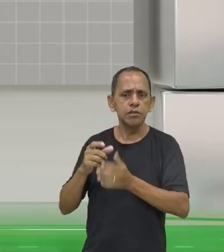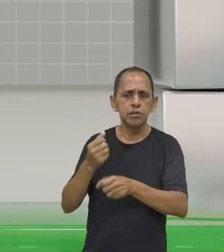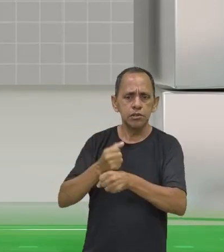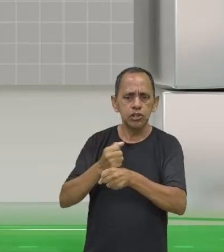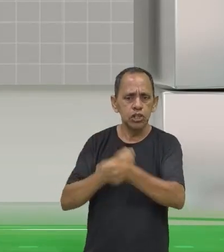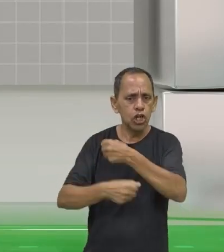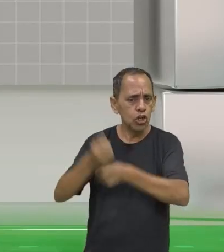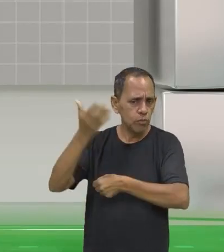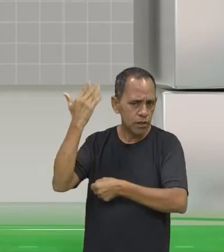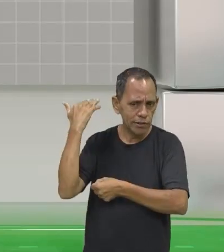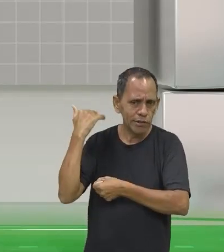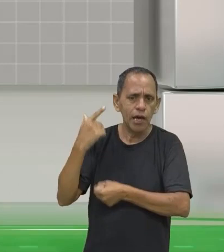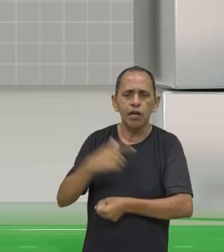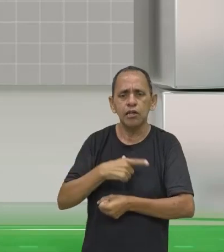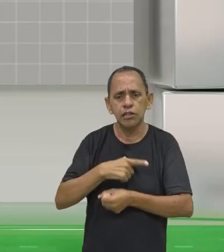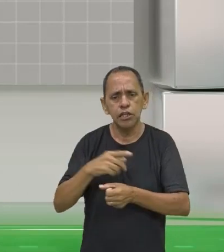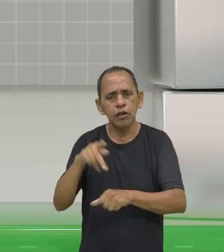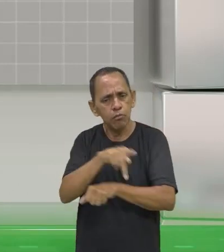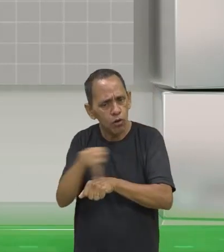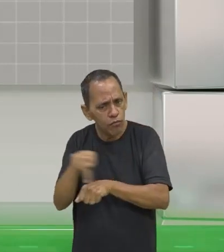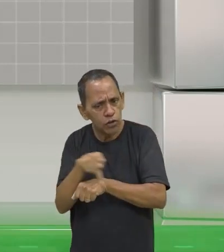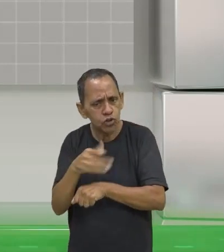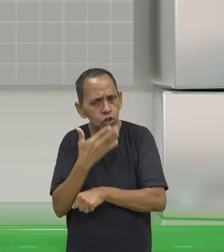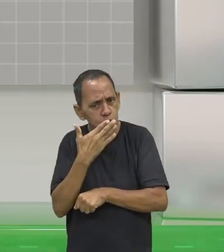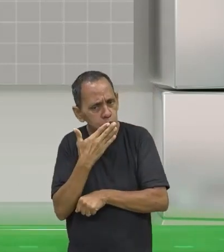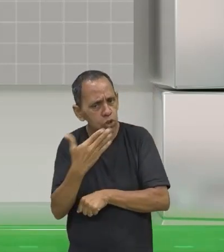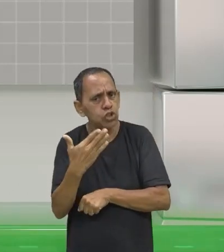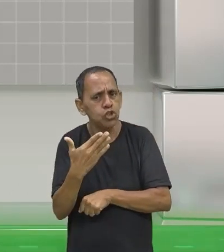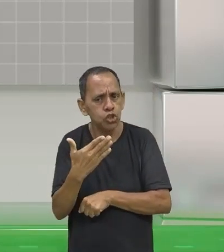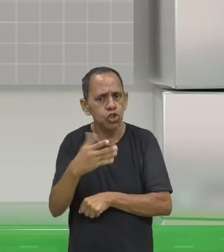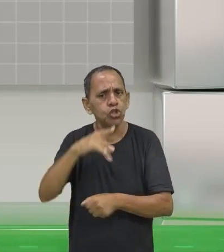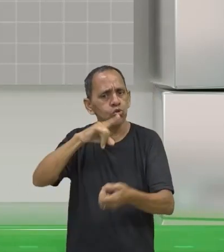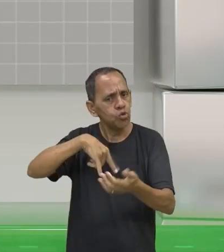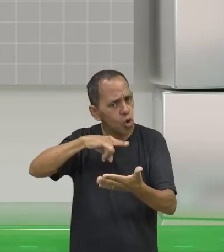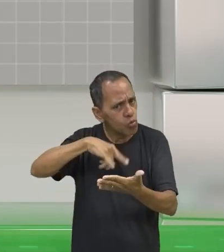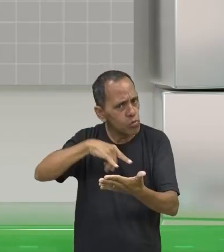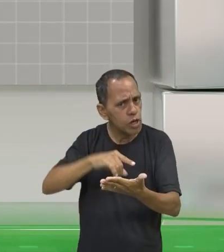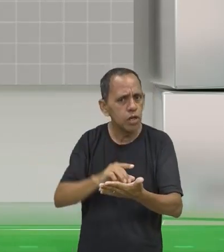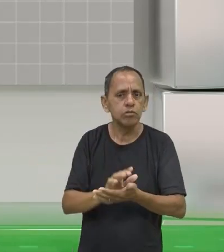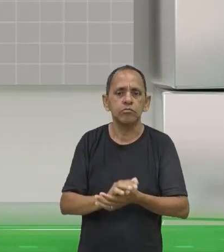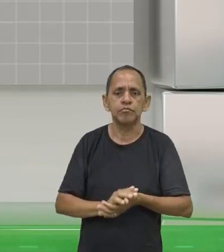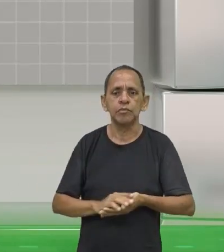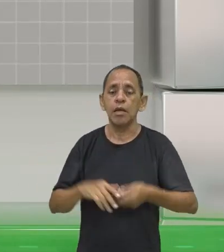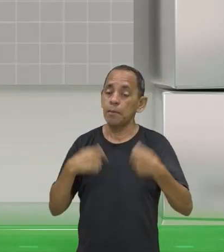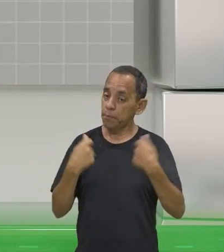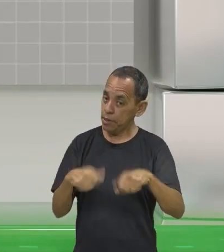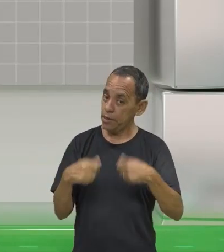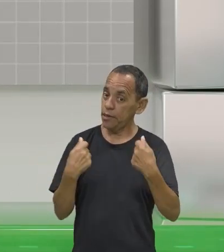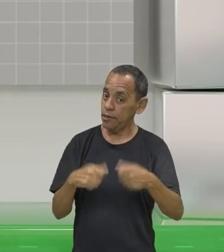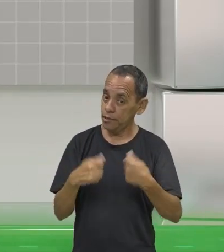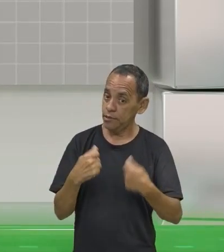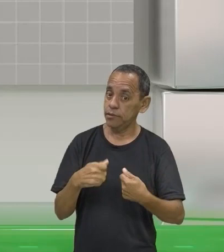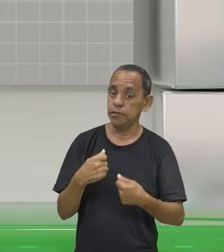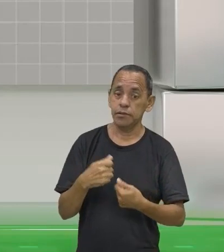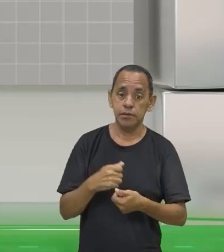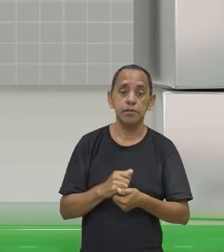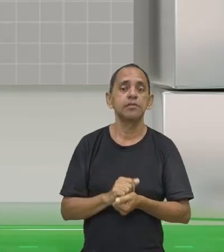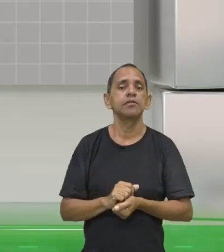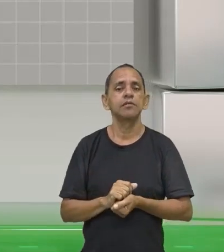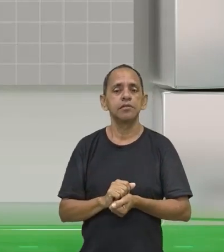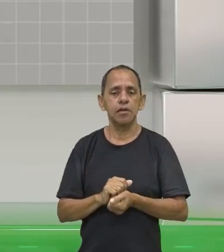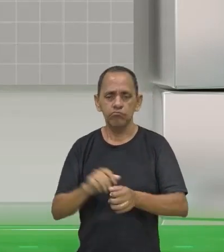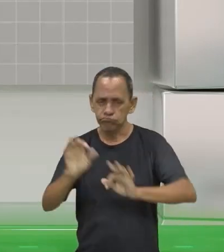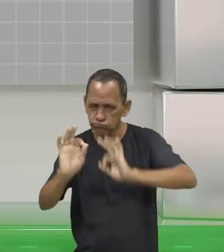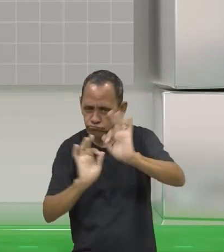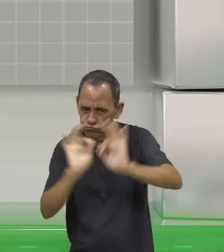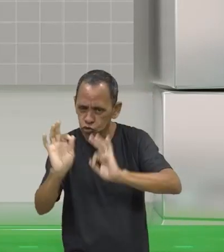série. Então, é importante que vocês já tenham também essa organização aí de salvar esses documentos para que